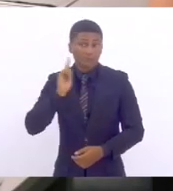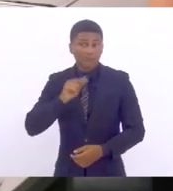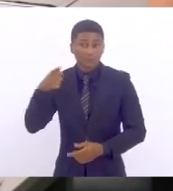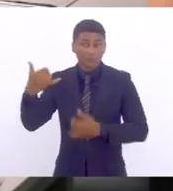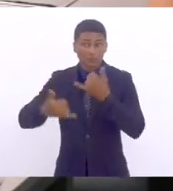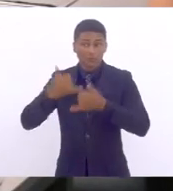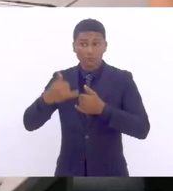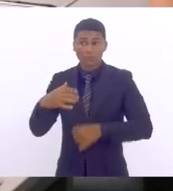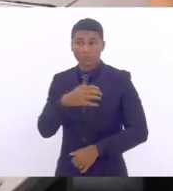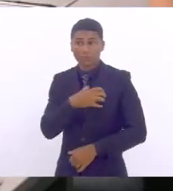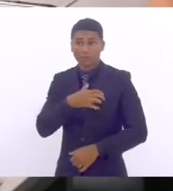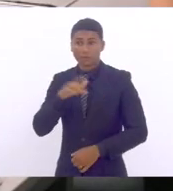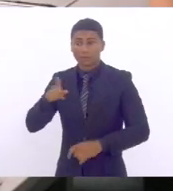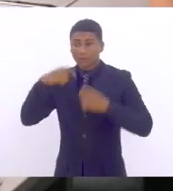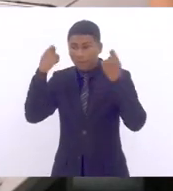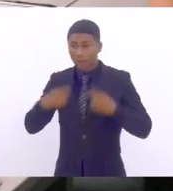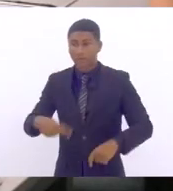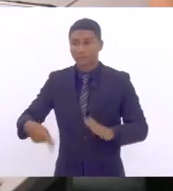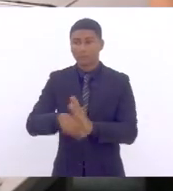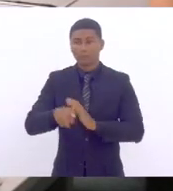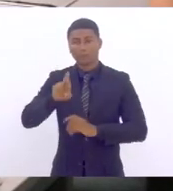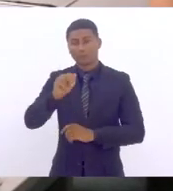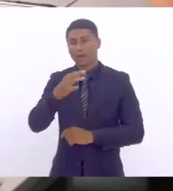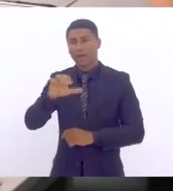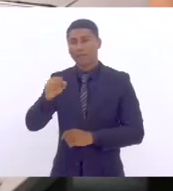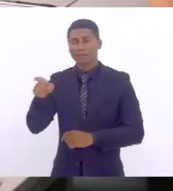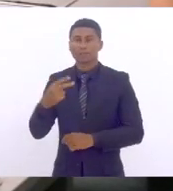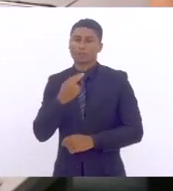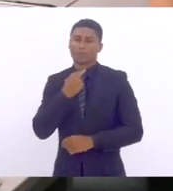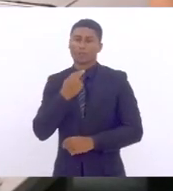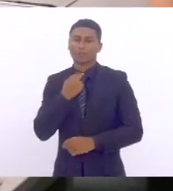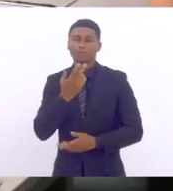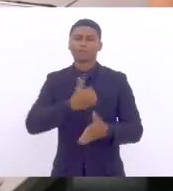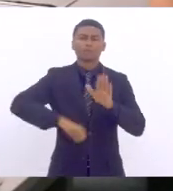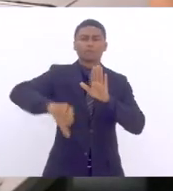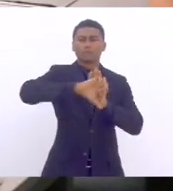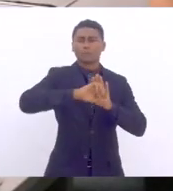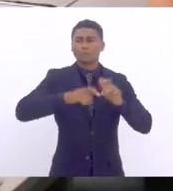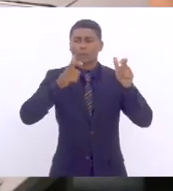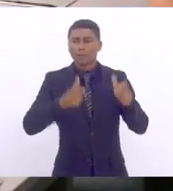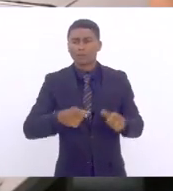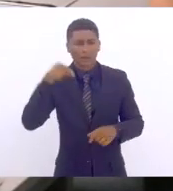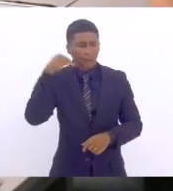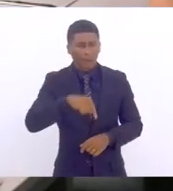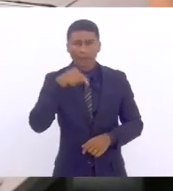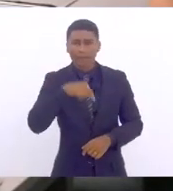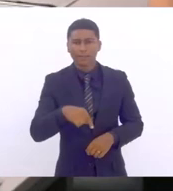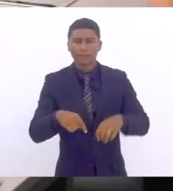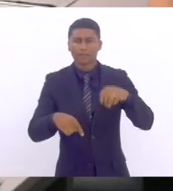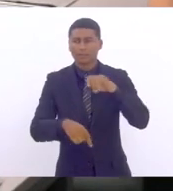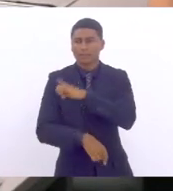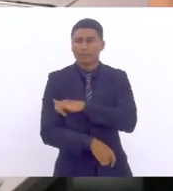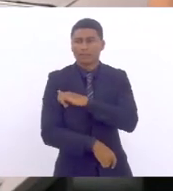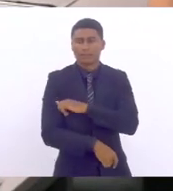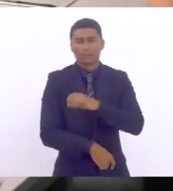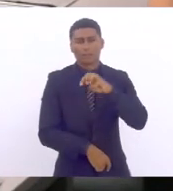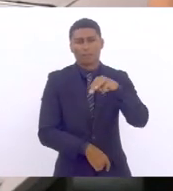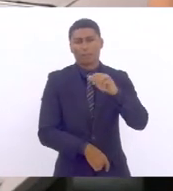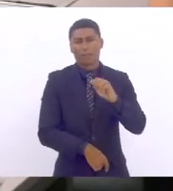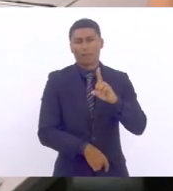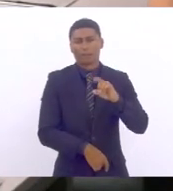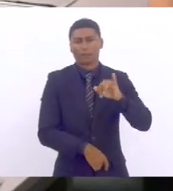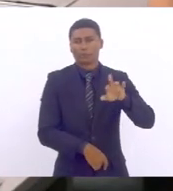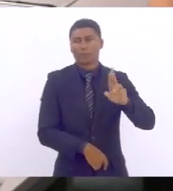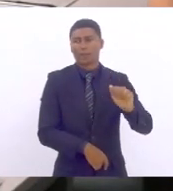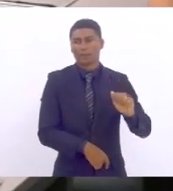não pode usar a camisa da raça. E o crime cometido foi aqui no bairro de Madureira, um exemplo no Rio de Janeiro. Então, não